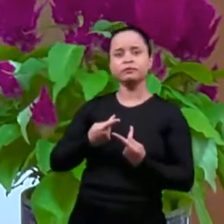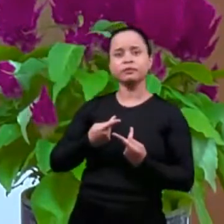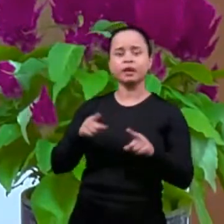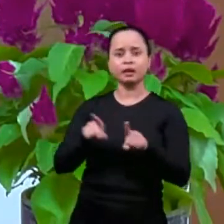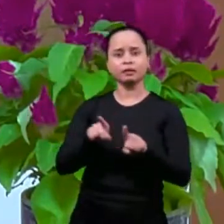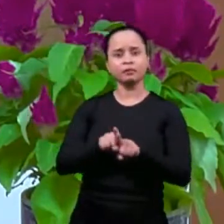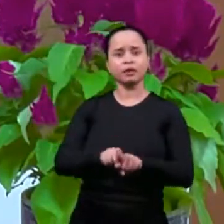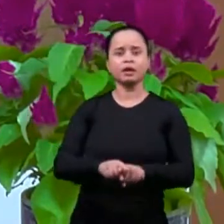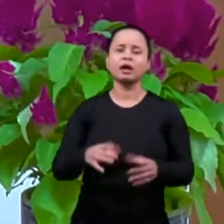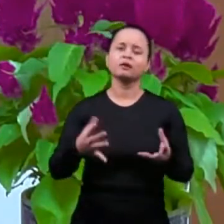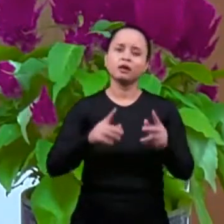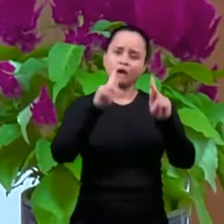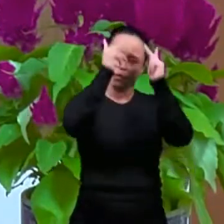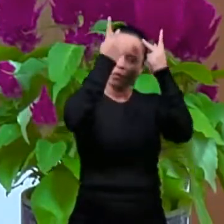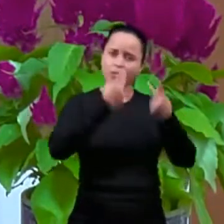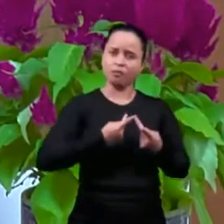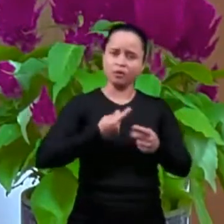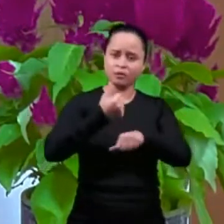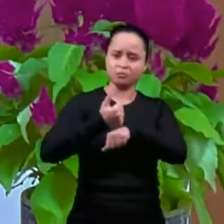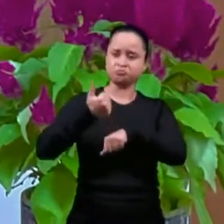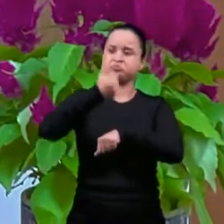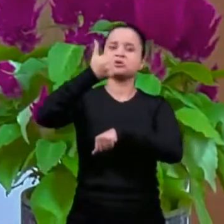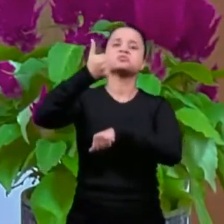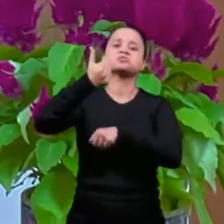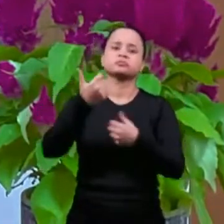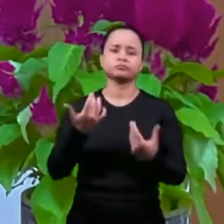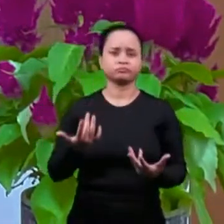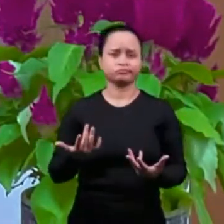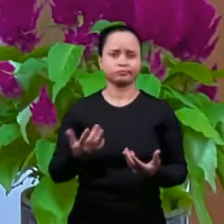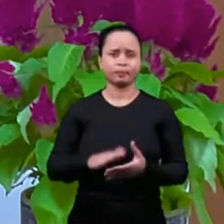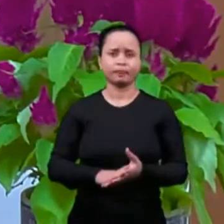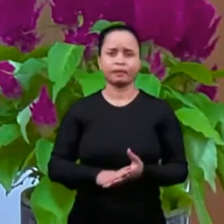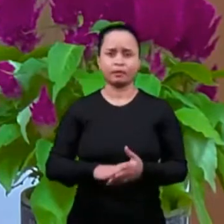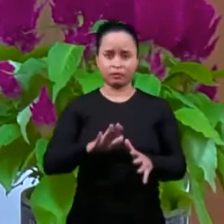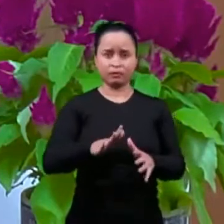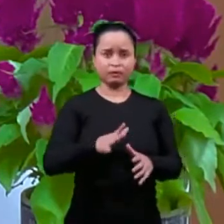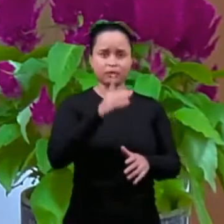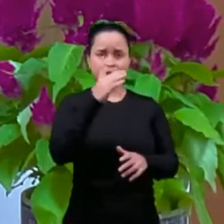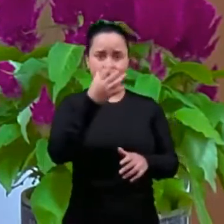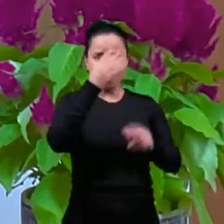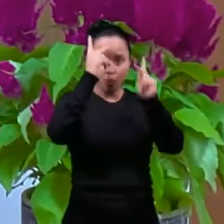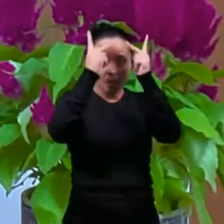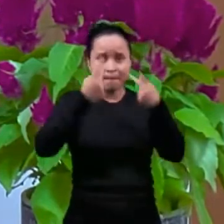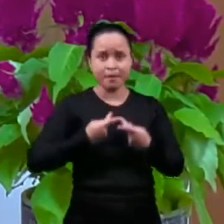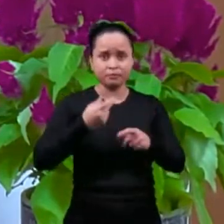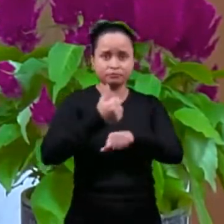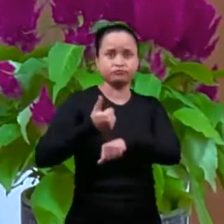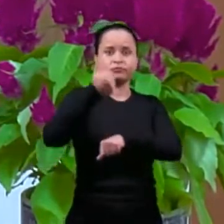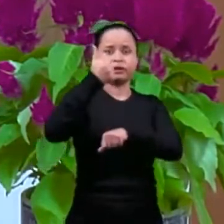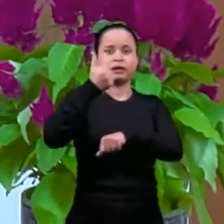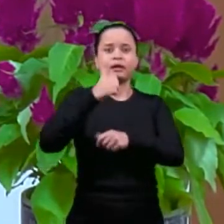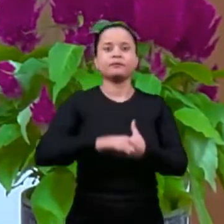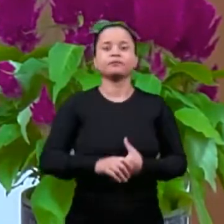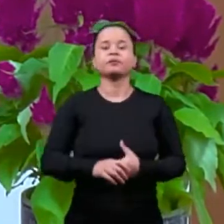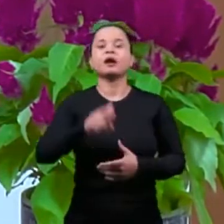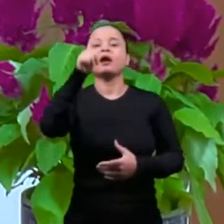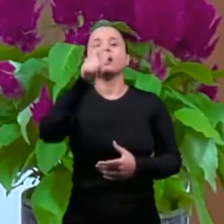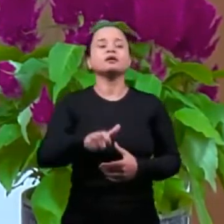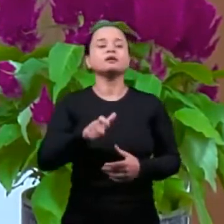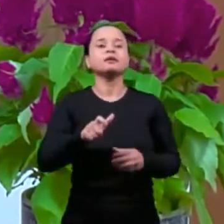fundamento do Império Romano. Quando ele divinizava o homem, então ele dizia que os Césares eram